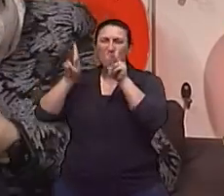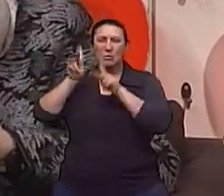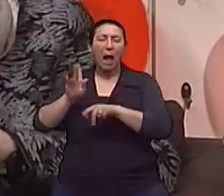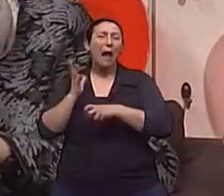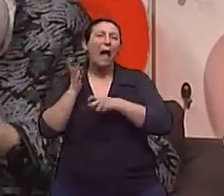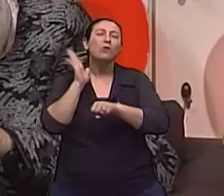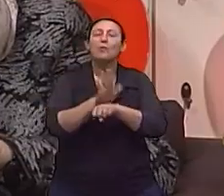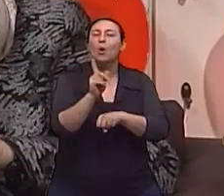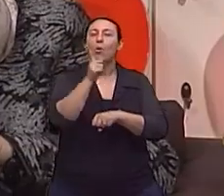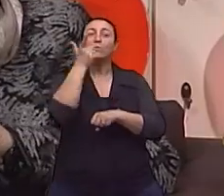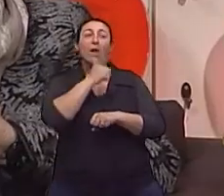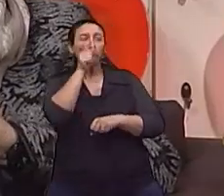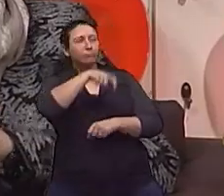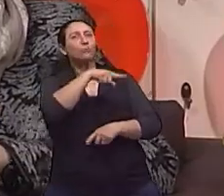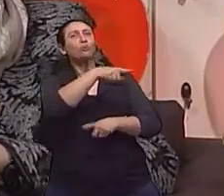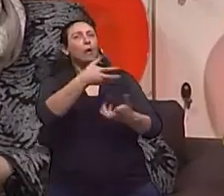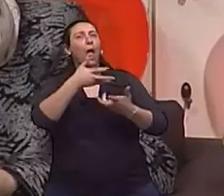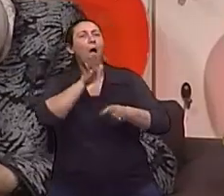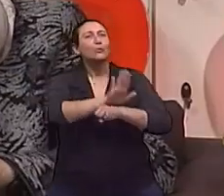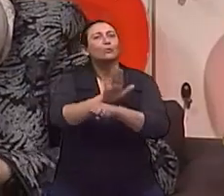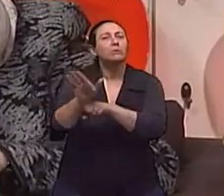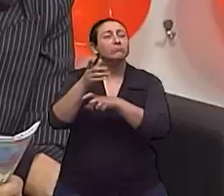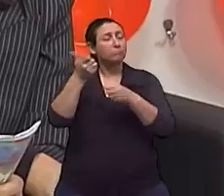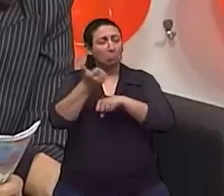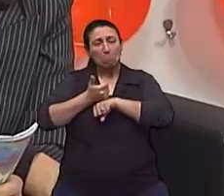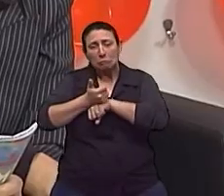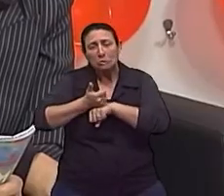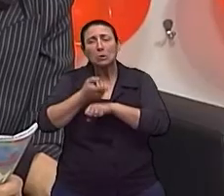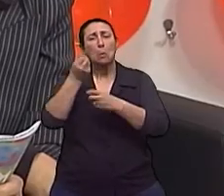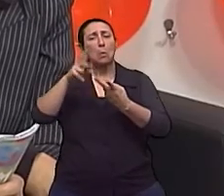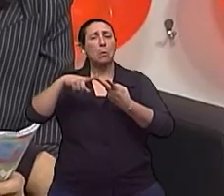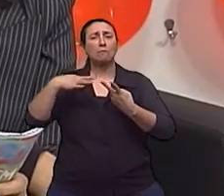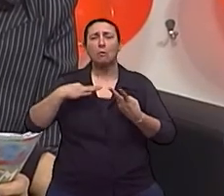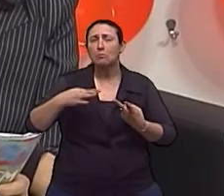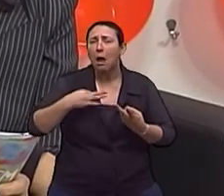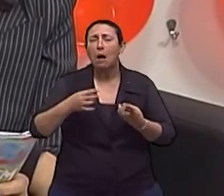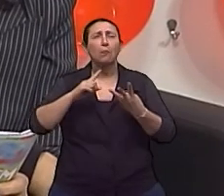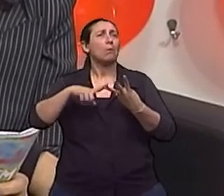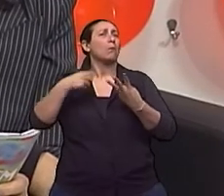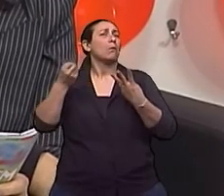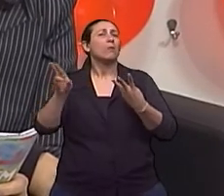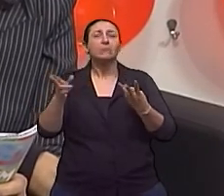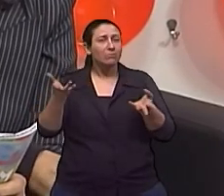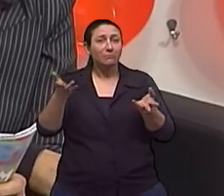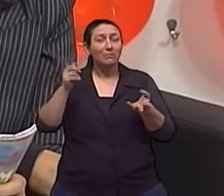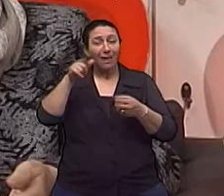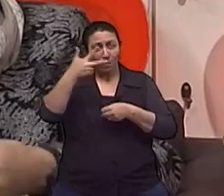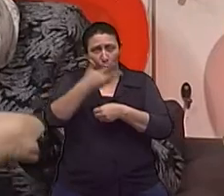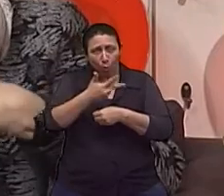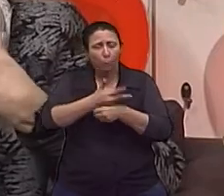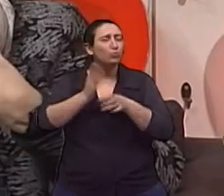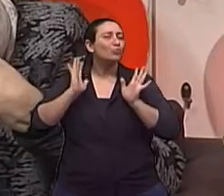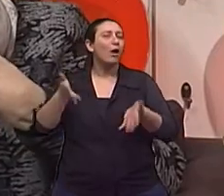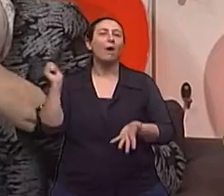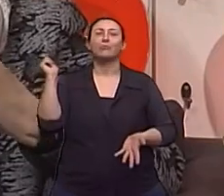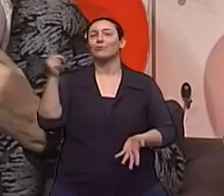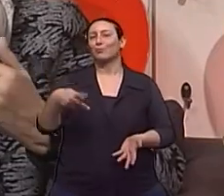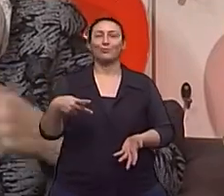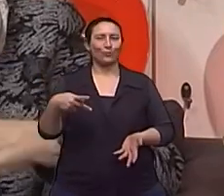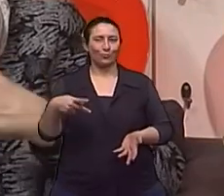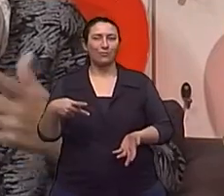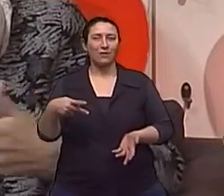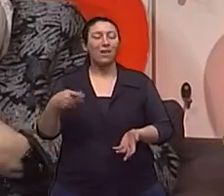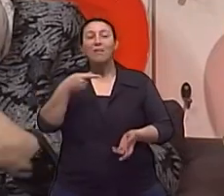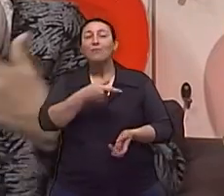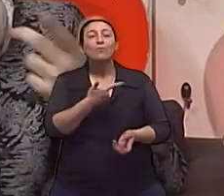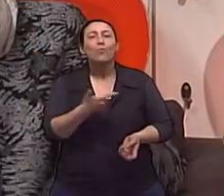então ajudar os ou seja através da sua profissão ou mesmo do trabalho voluntário porque às vezes o idoso já se aposentou ele não tem